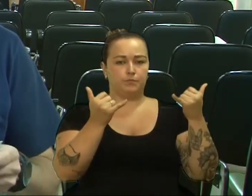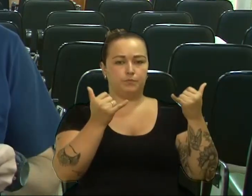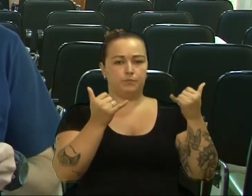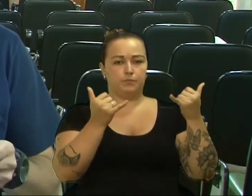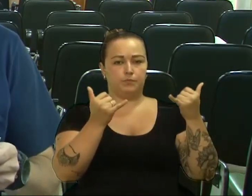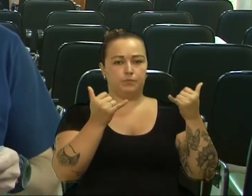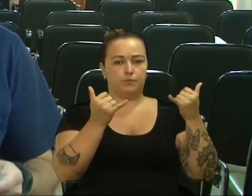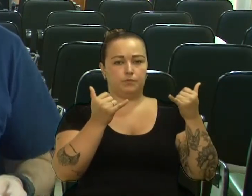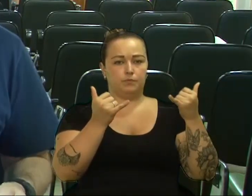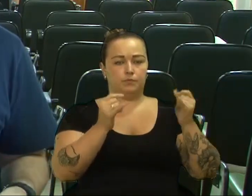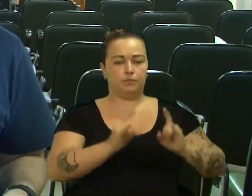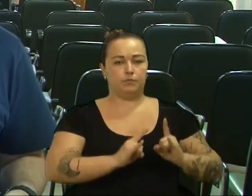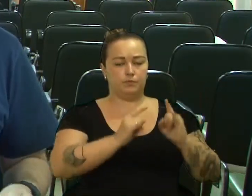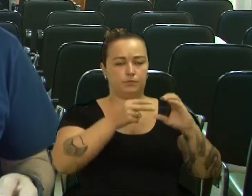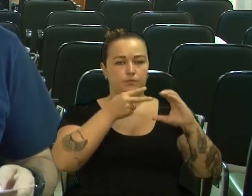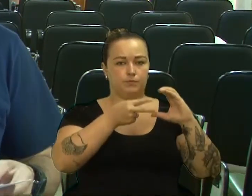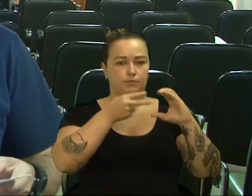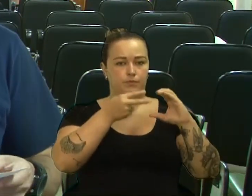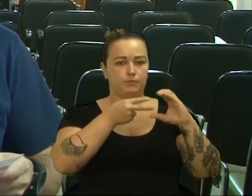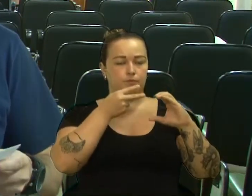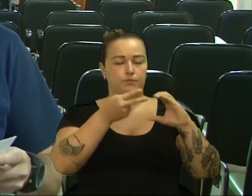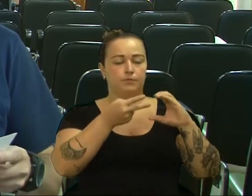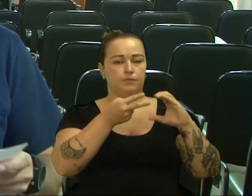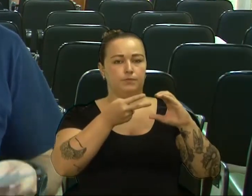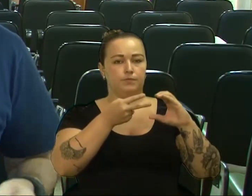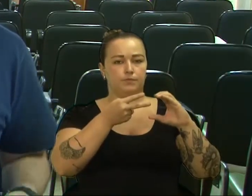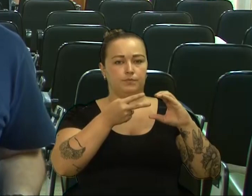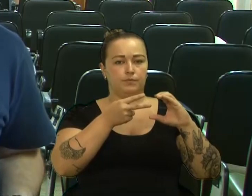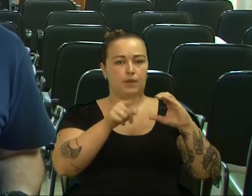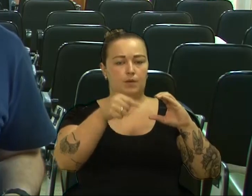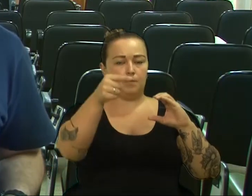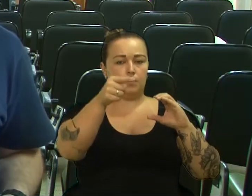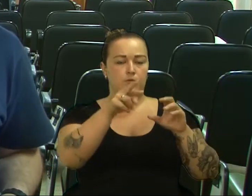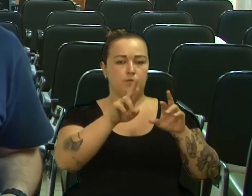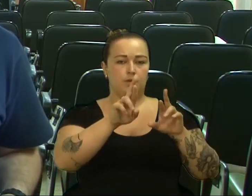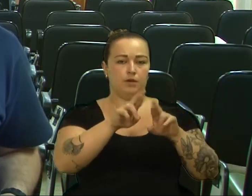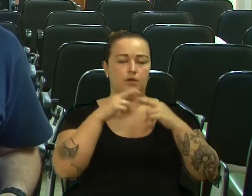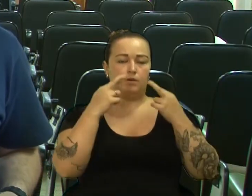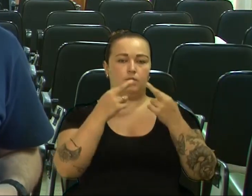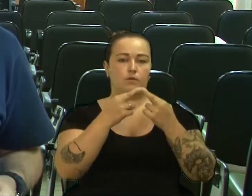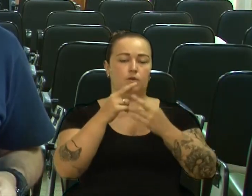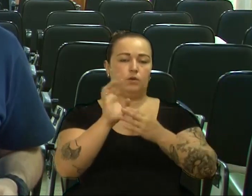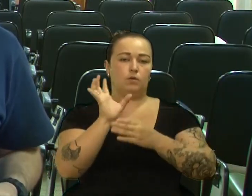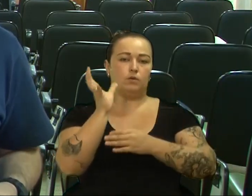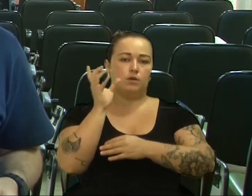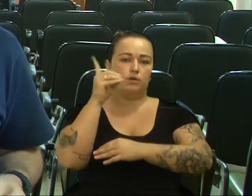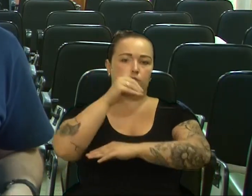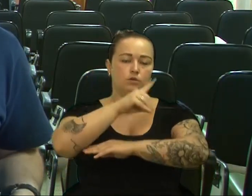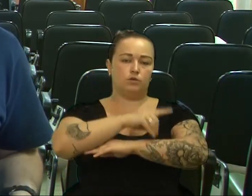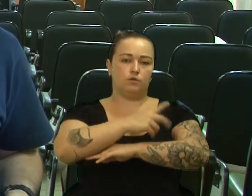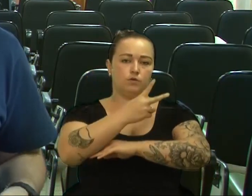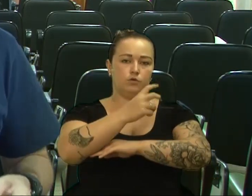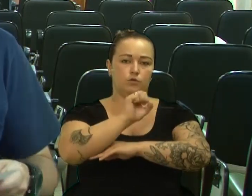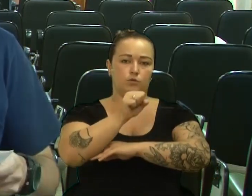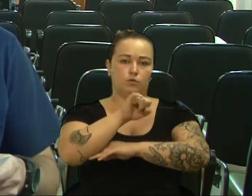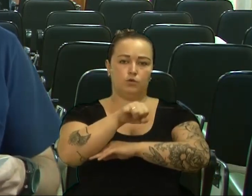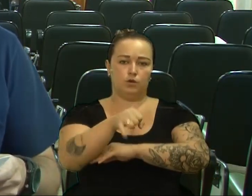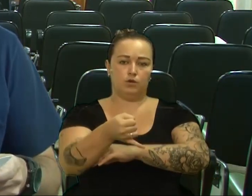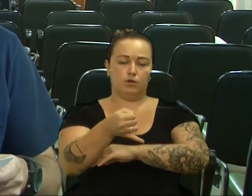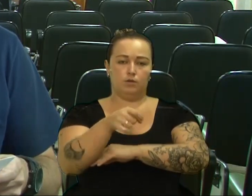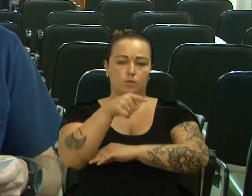do prédio da Câmara Municipal de Vereadores. A próxima sessão representativa acontece no dia 28 de janeiro, a